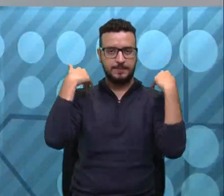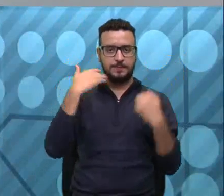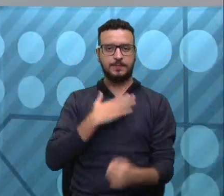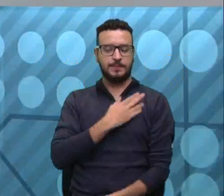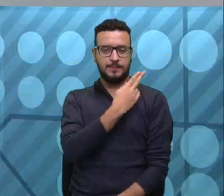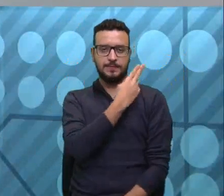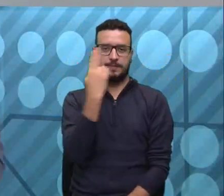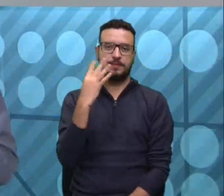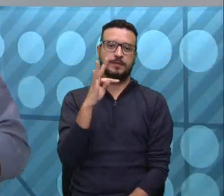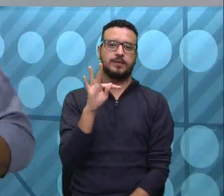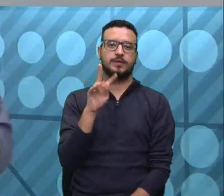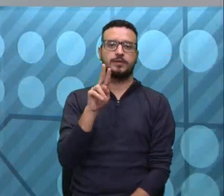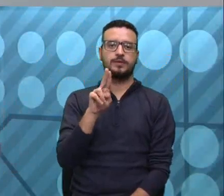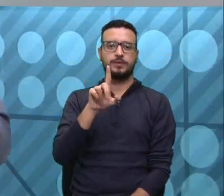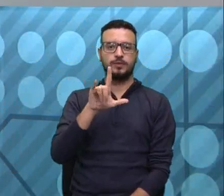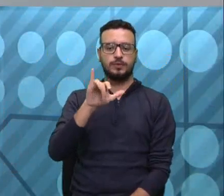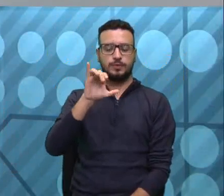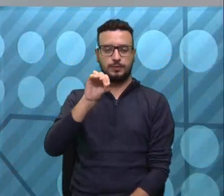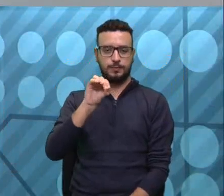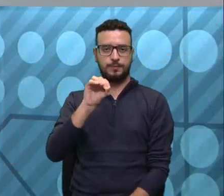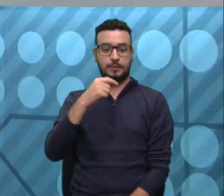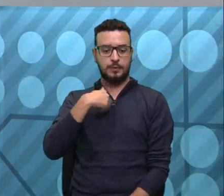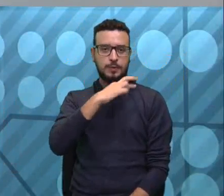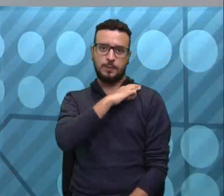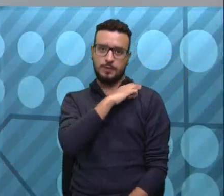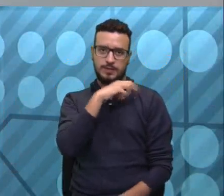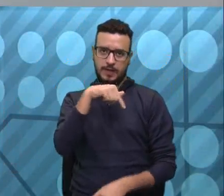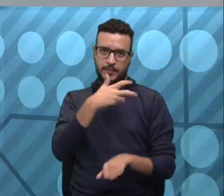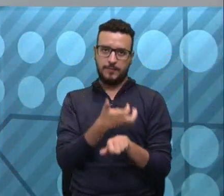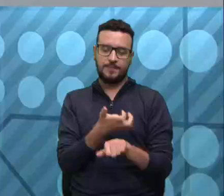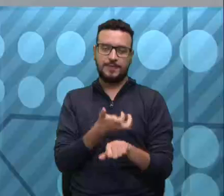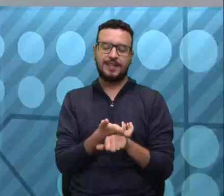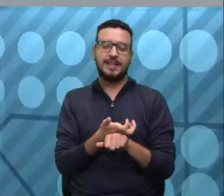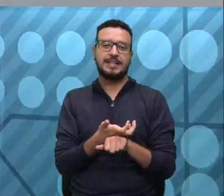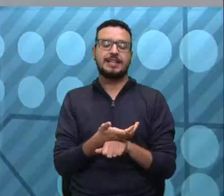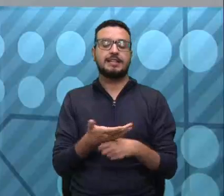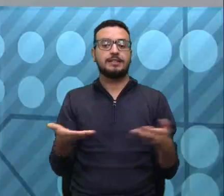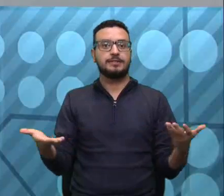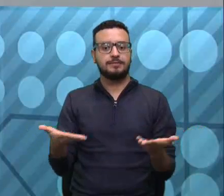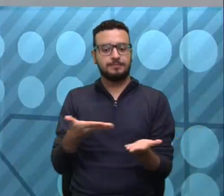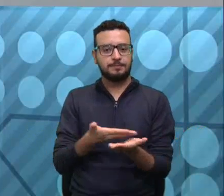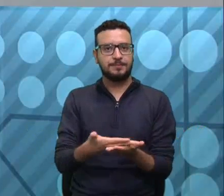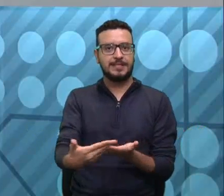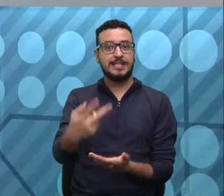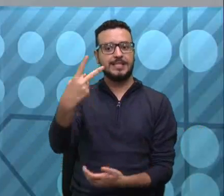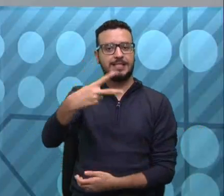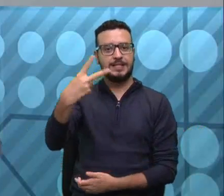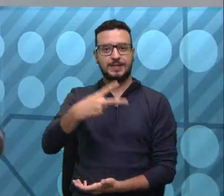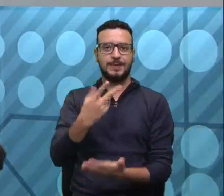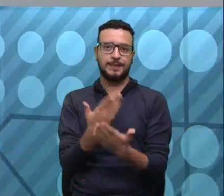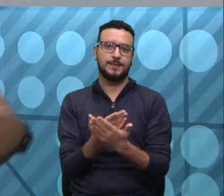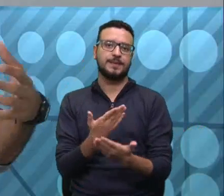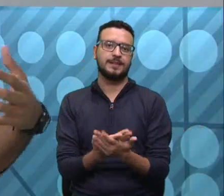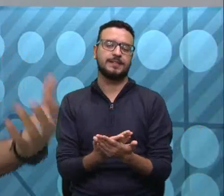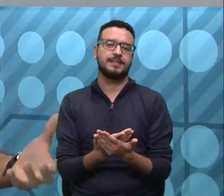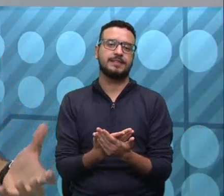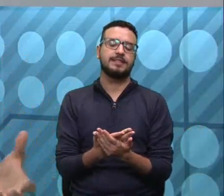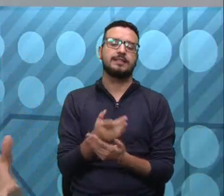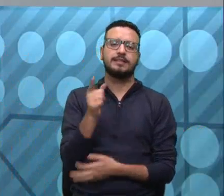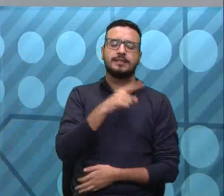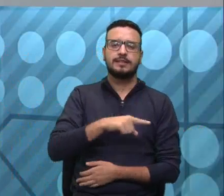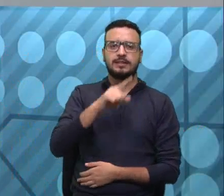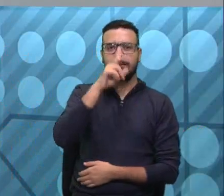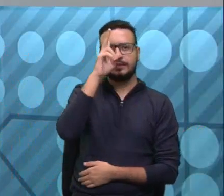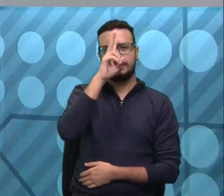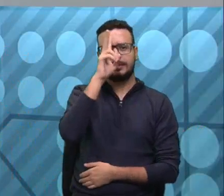responsável por essa disciplina e nós chegamos ao nosso segundo encontro, a segunda teleaula. Podem relembrar que na